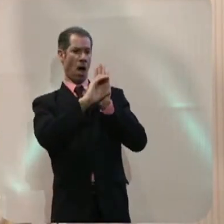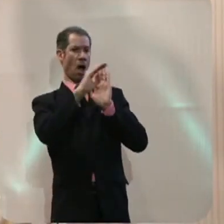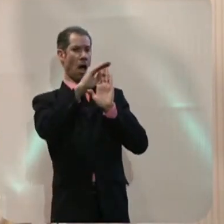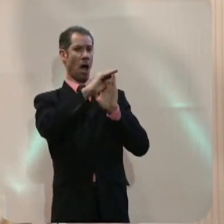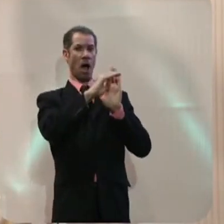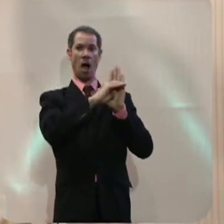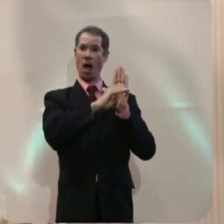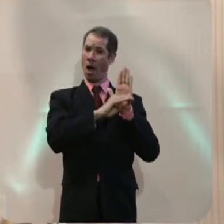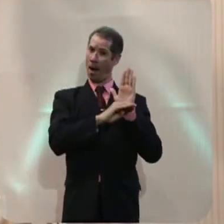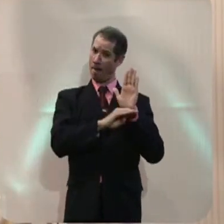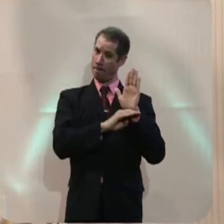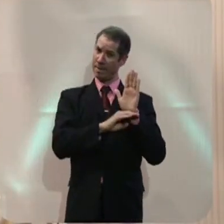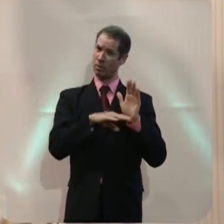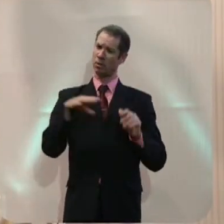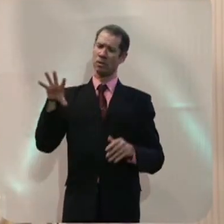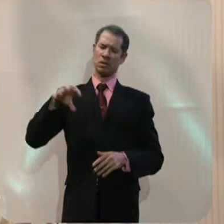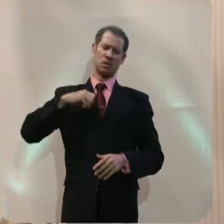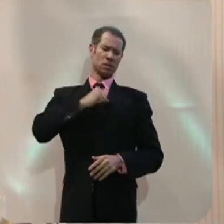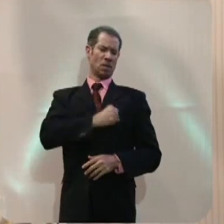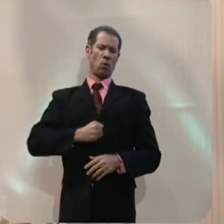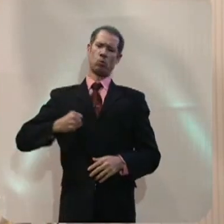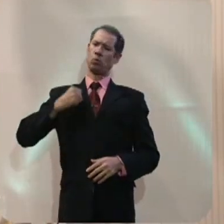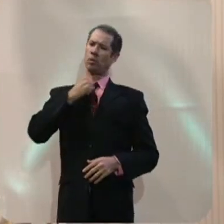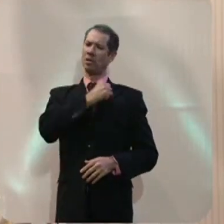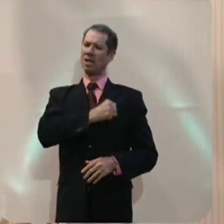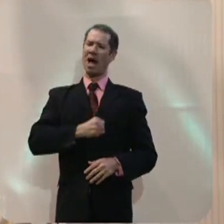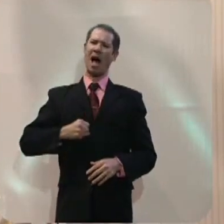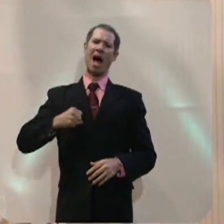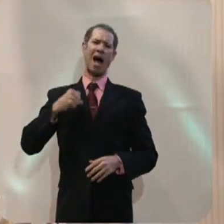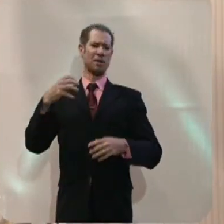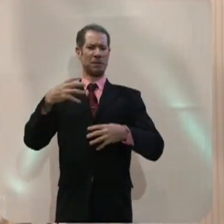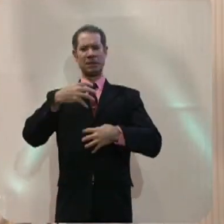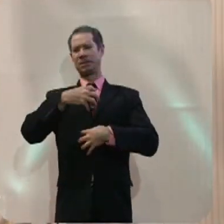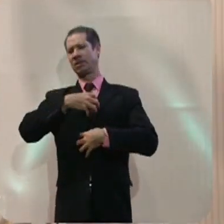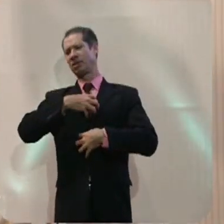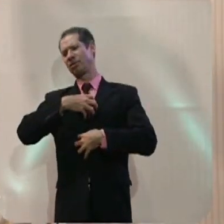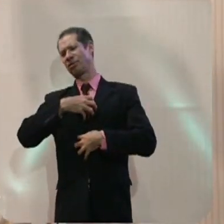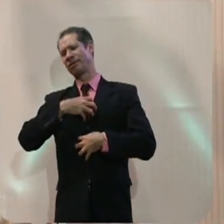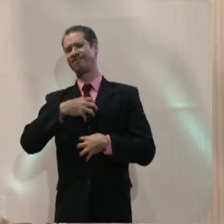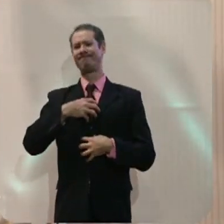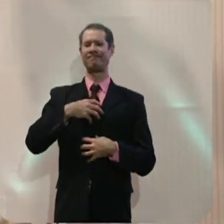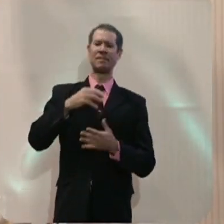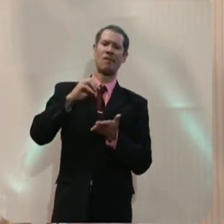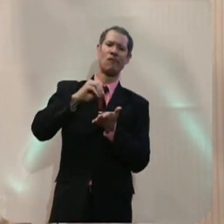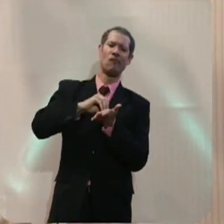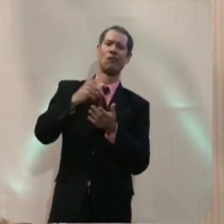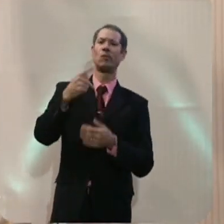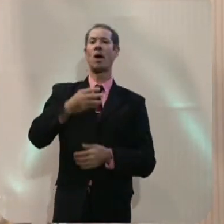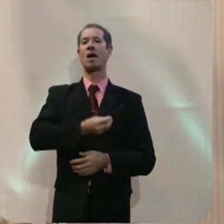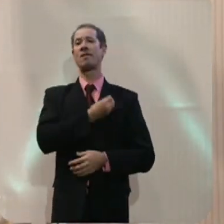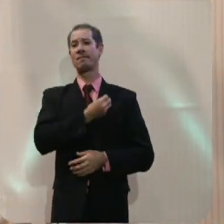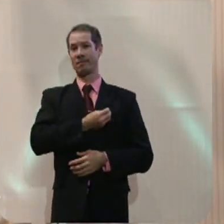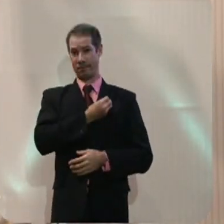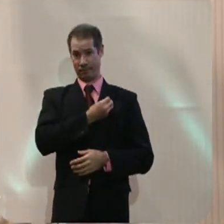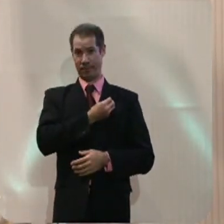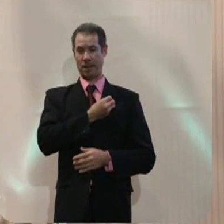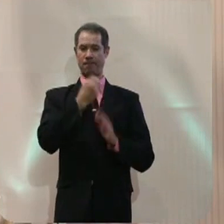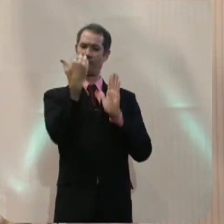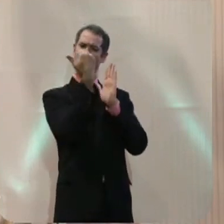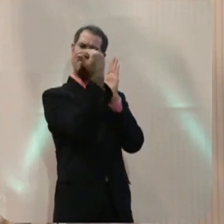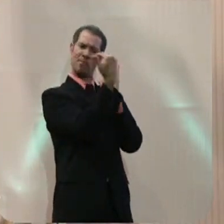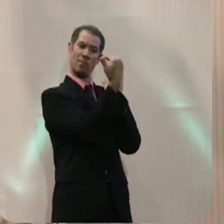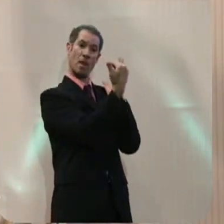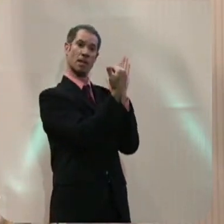ele tinha saudades, o que ele estava sentindo falta na sua vida. E nessa